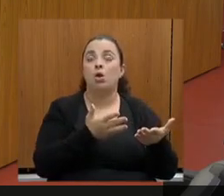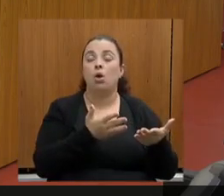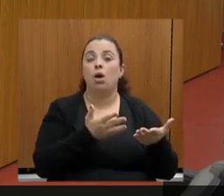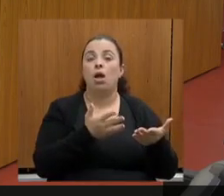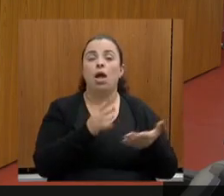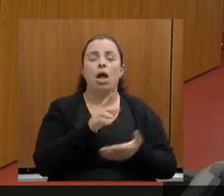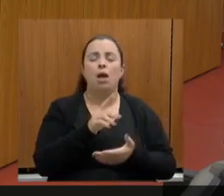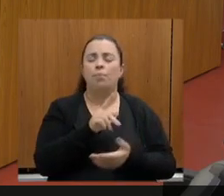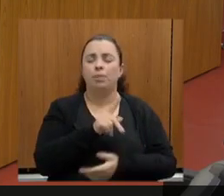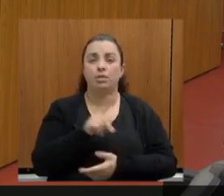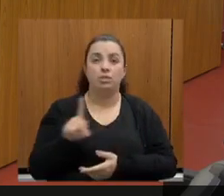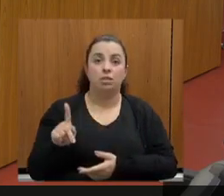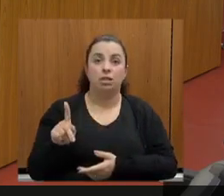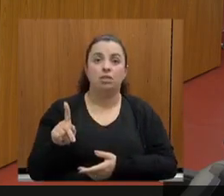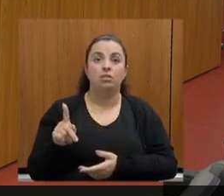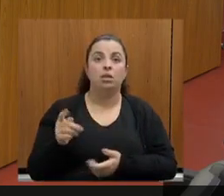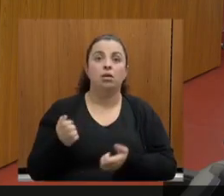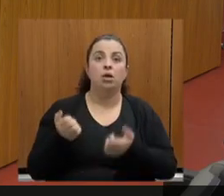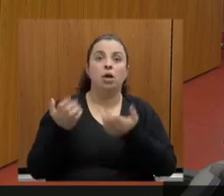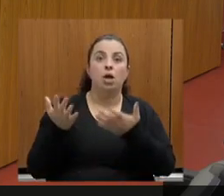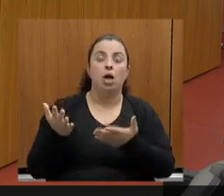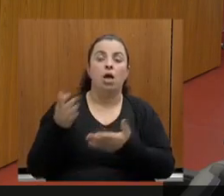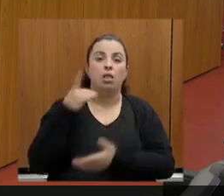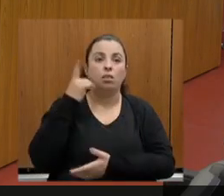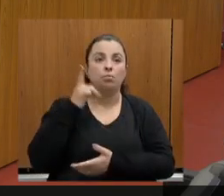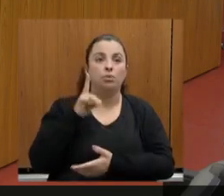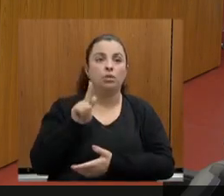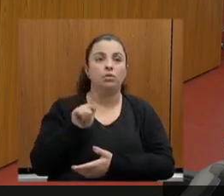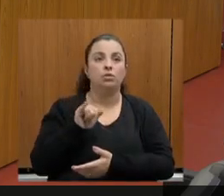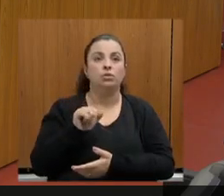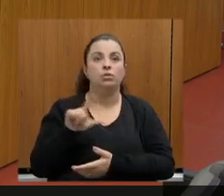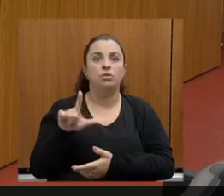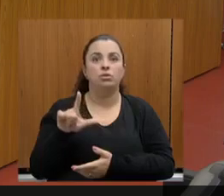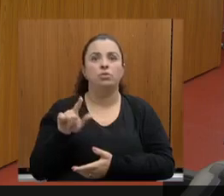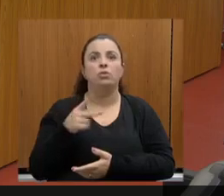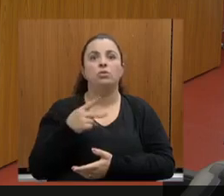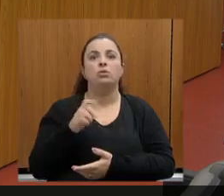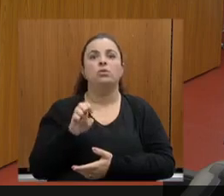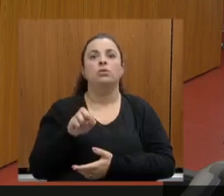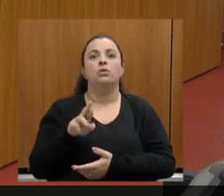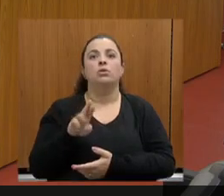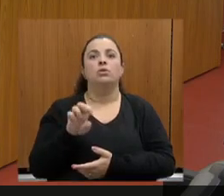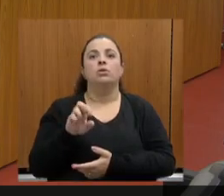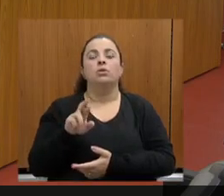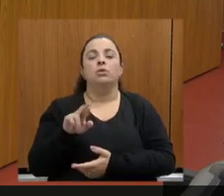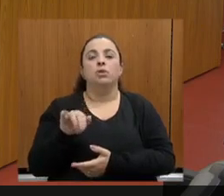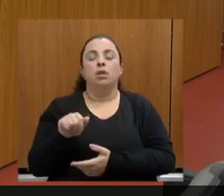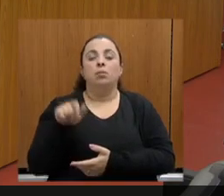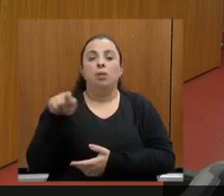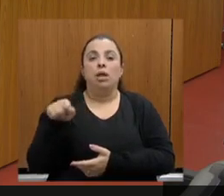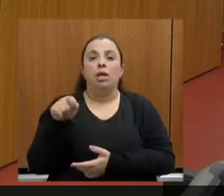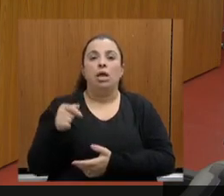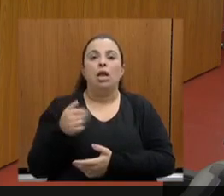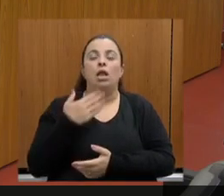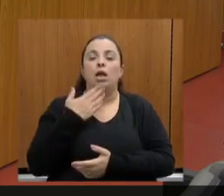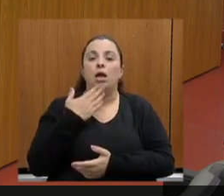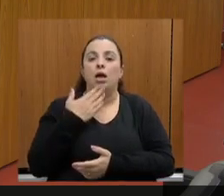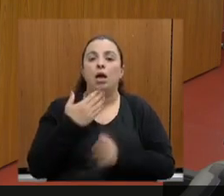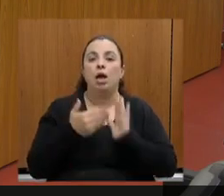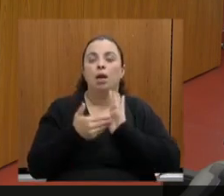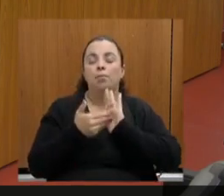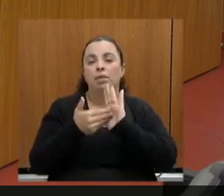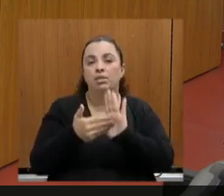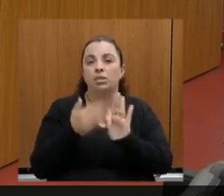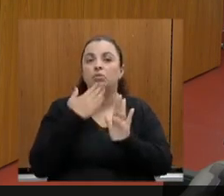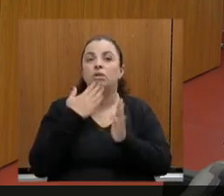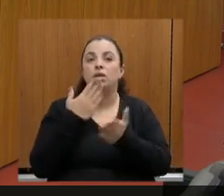passa a presidência ao Deputado Gil Pereira para que ele faça a apresentação de requerimento de